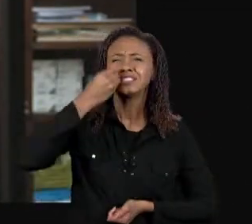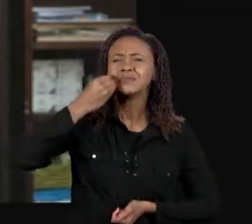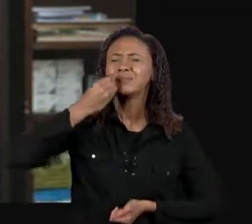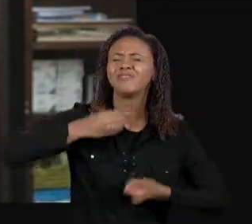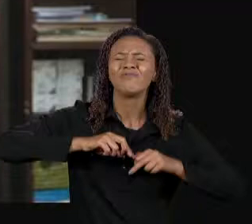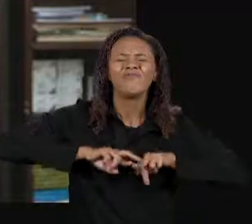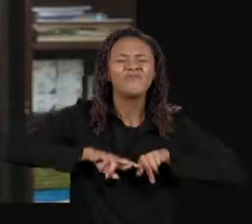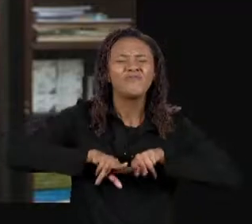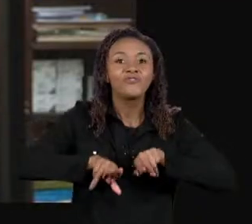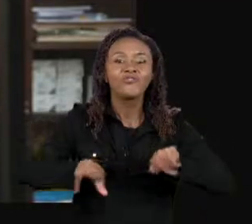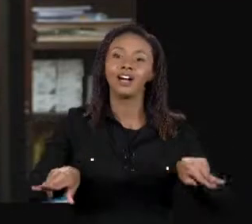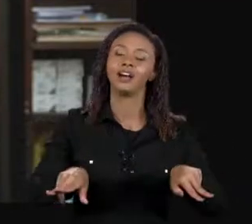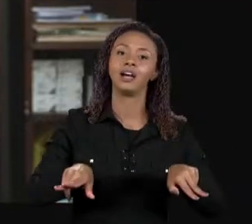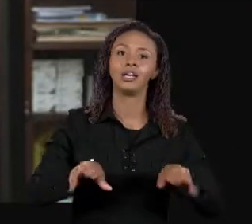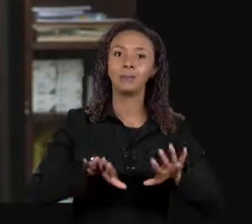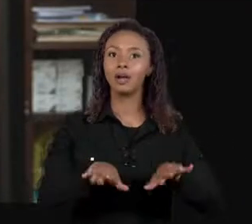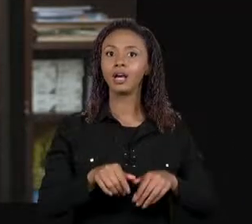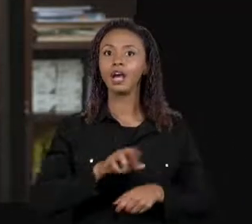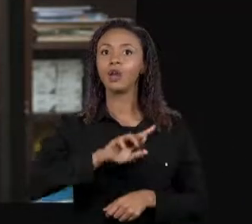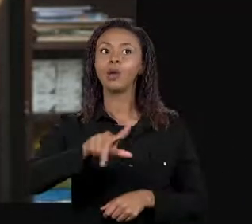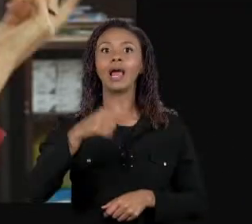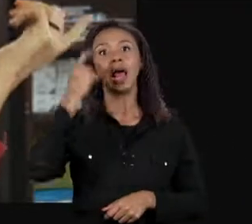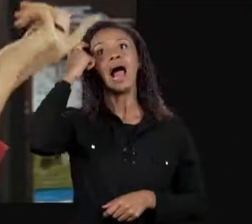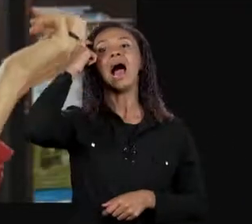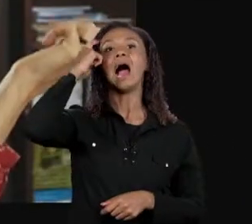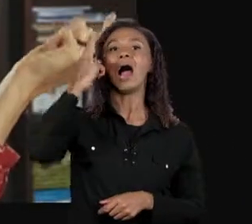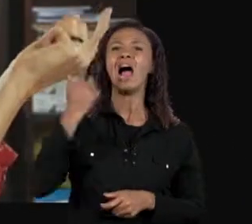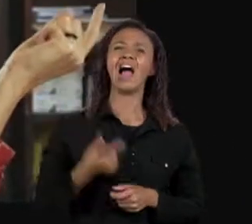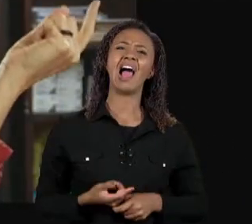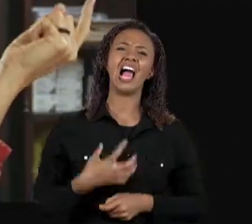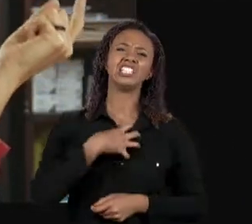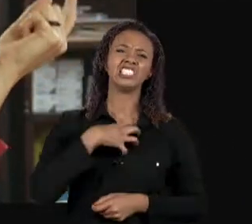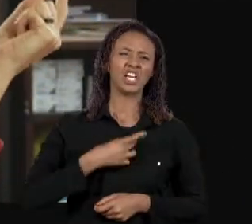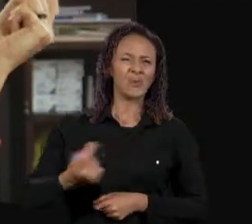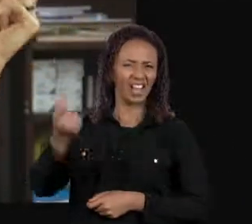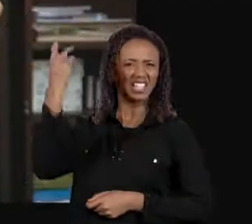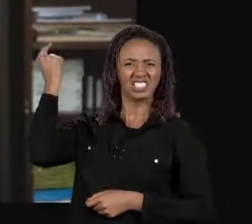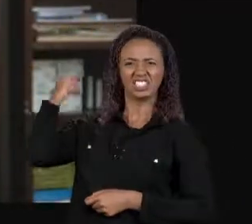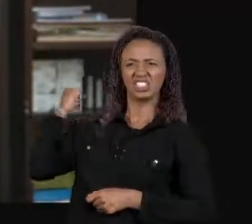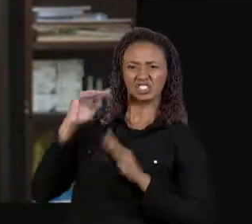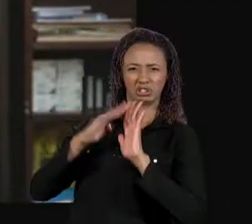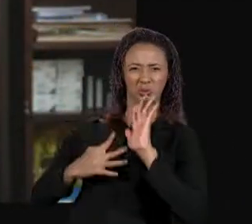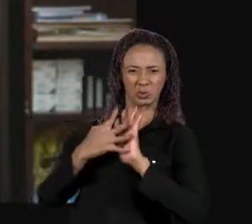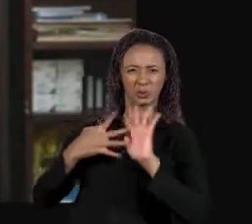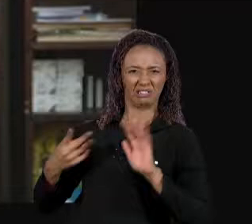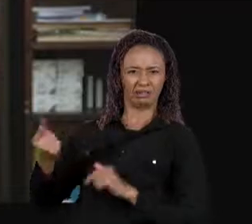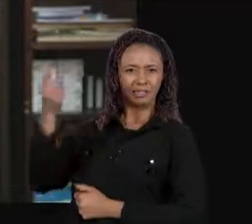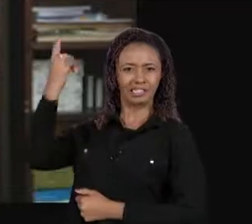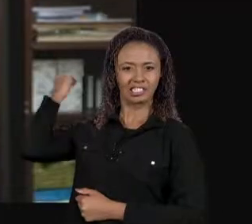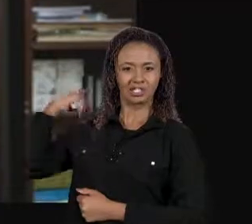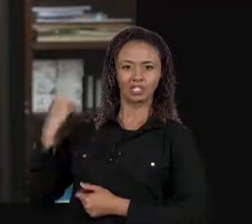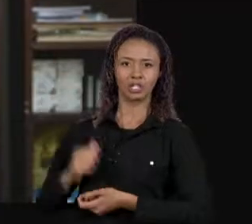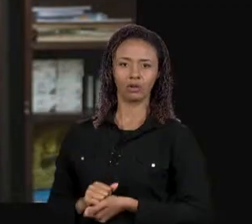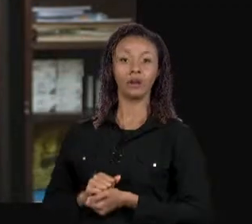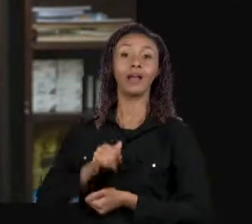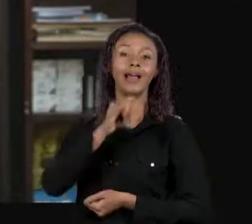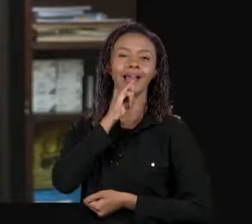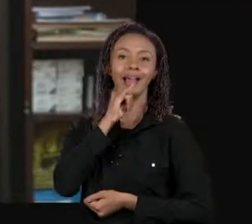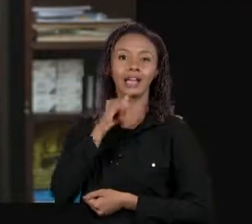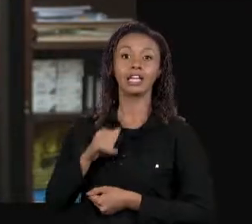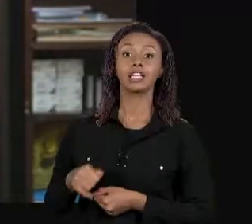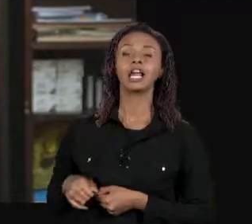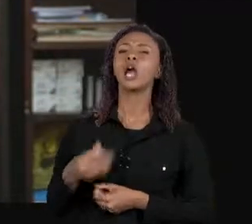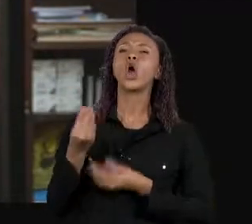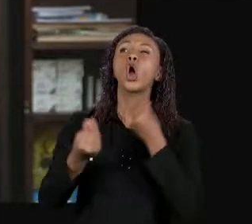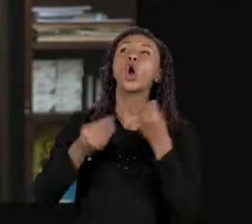experiências, mas não é para traduzir aquilo naquela ideia antiga de currículo que a gente tinha, de colocar na grade ao longo do dia,